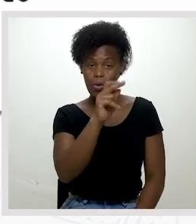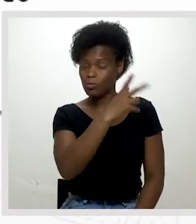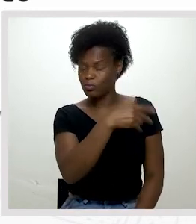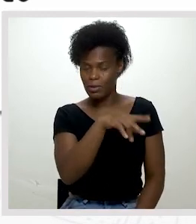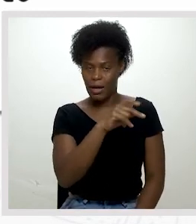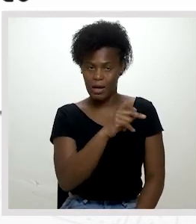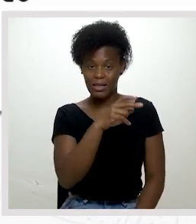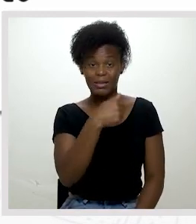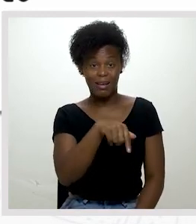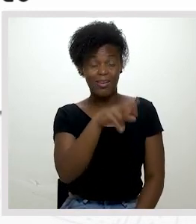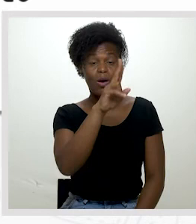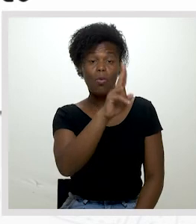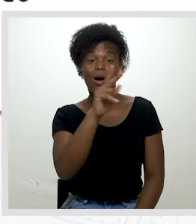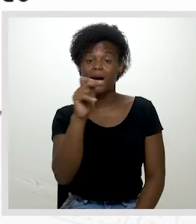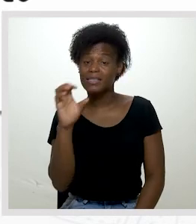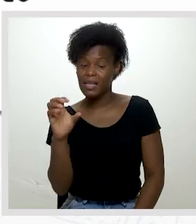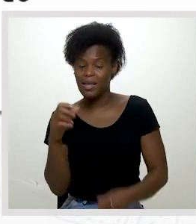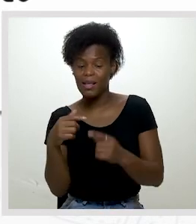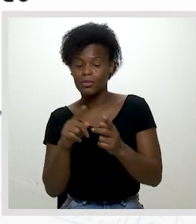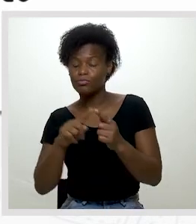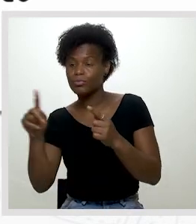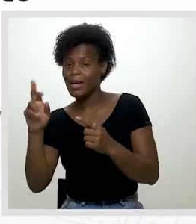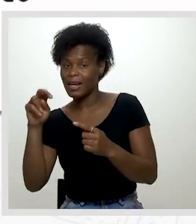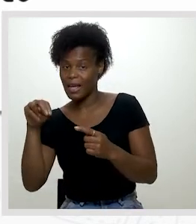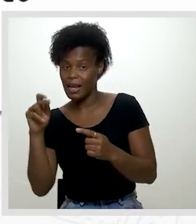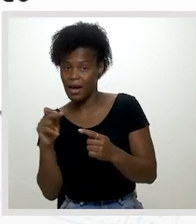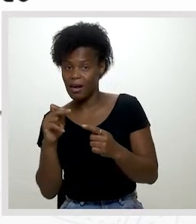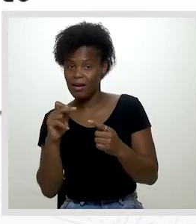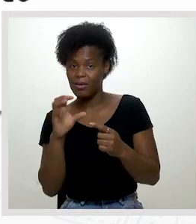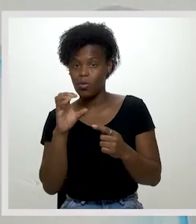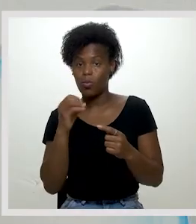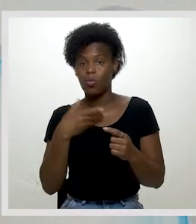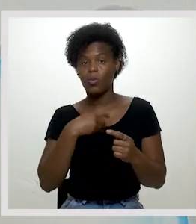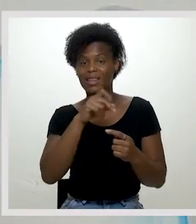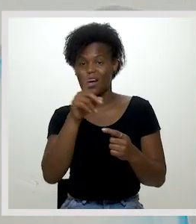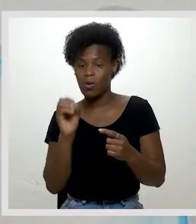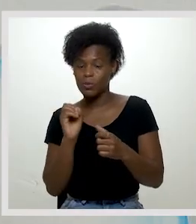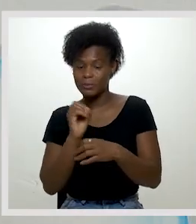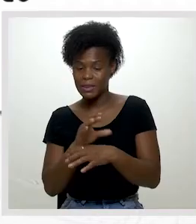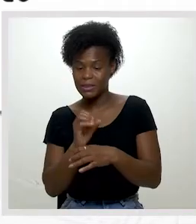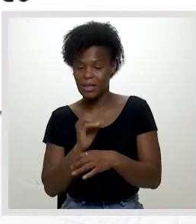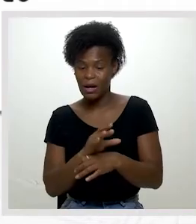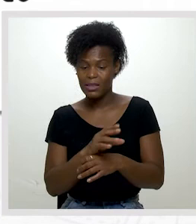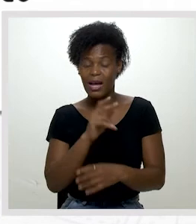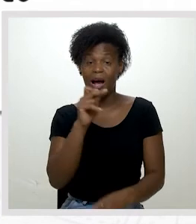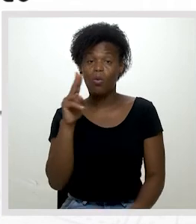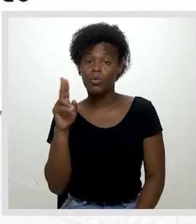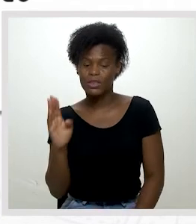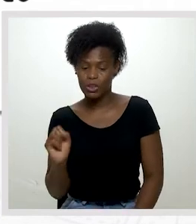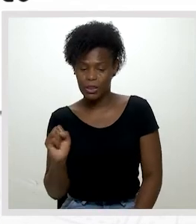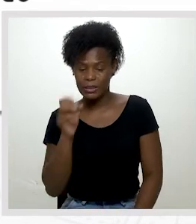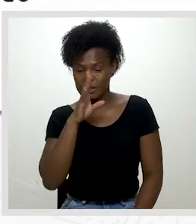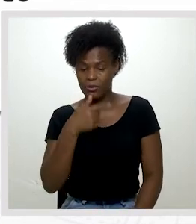ela corresponde no RNA, no codão, no RNA mensageiro, no codão AUG. E se formos ver